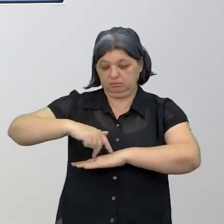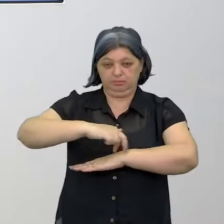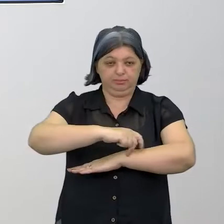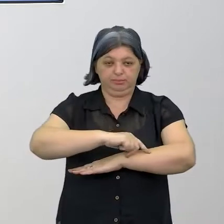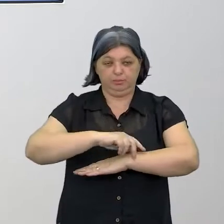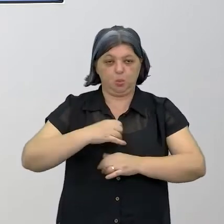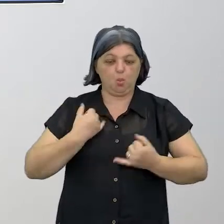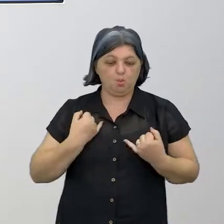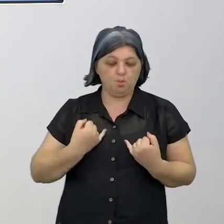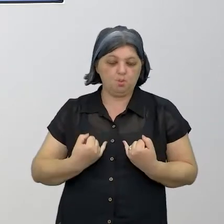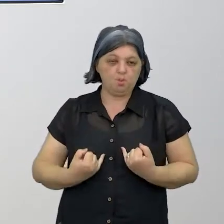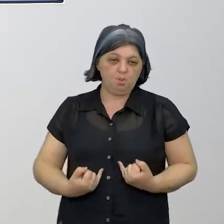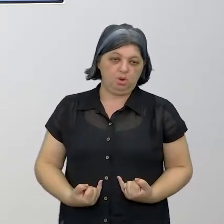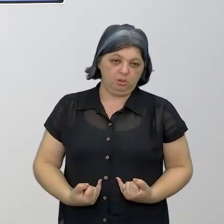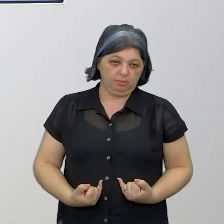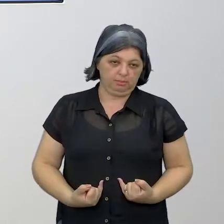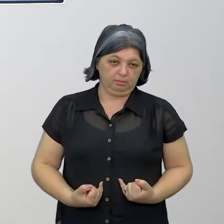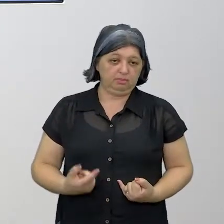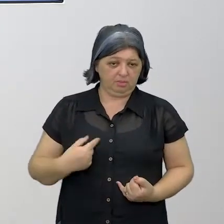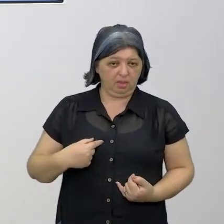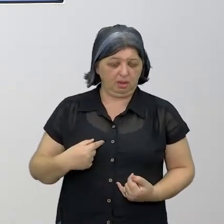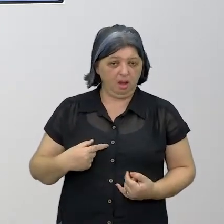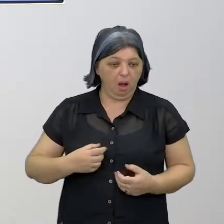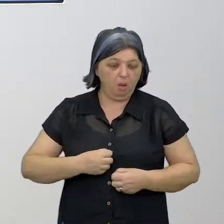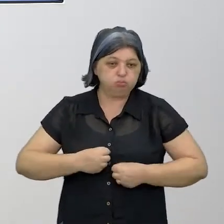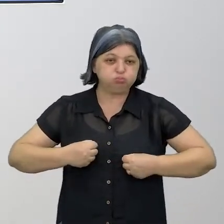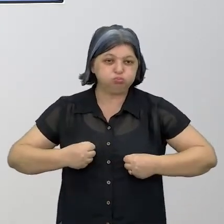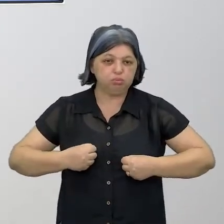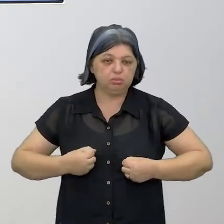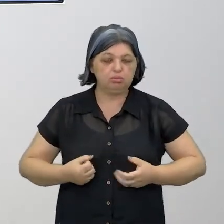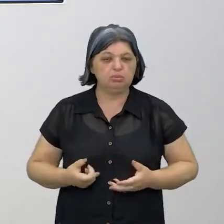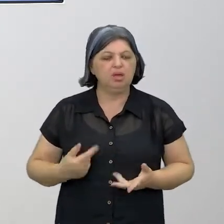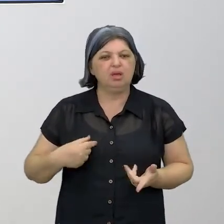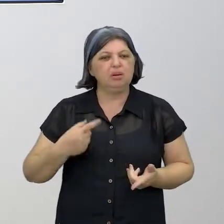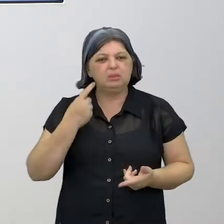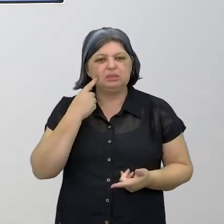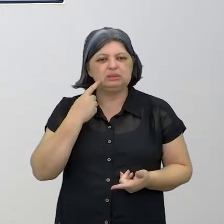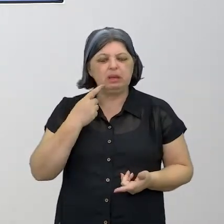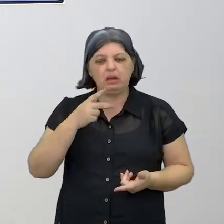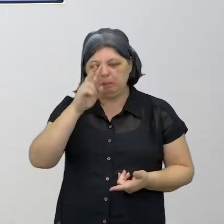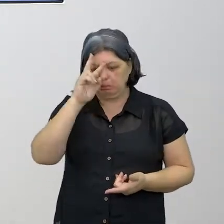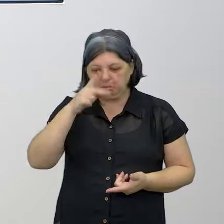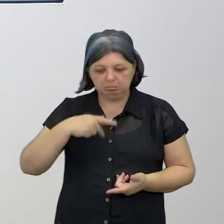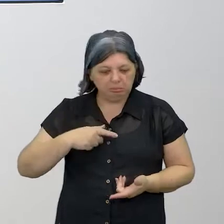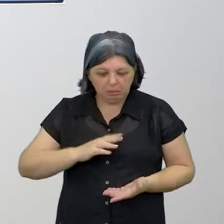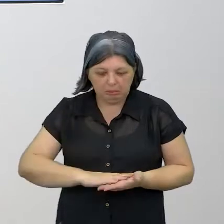essa estrutura de corpo, eu sou uma pessoa grande. E aí eu vou me cobrar de um padrão que